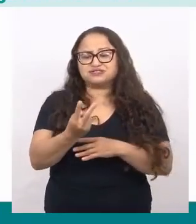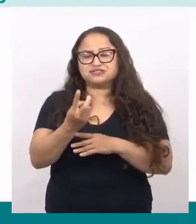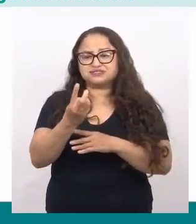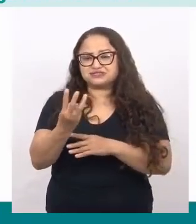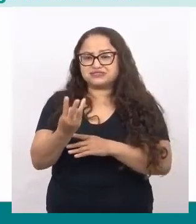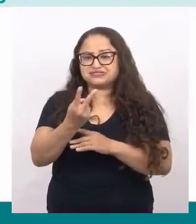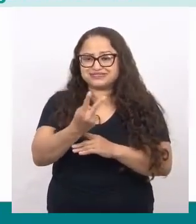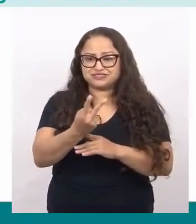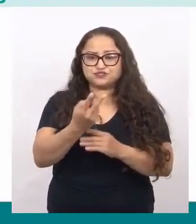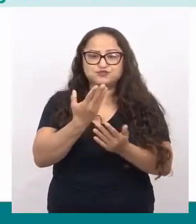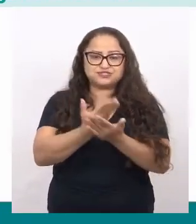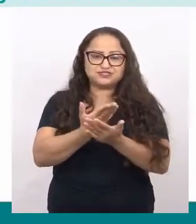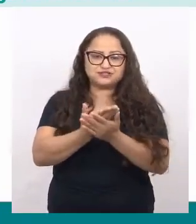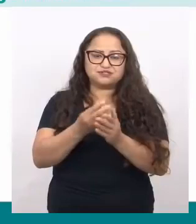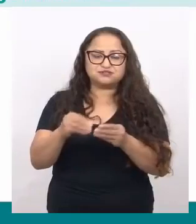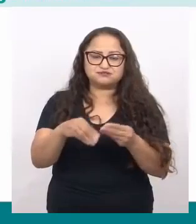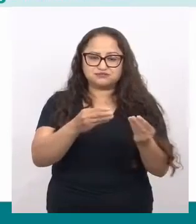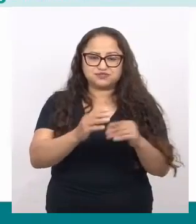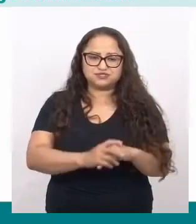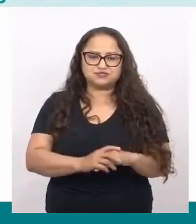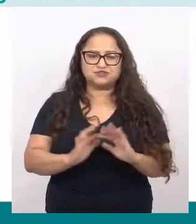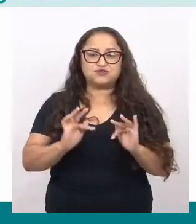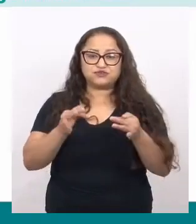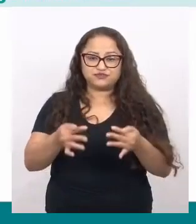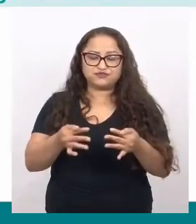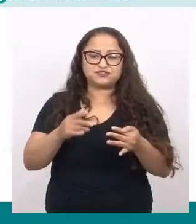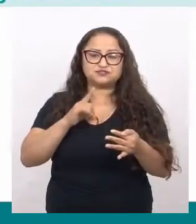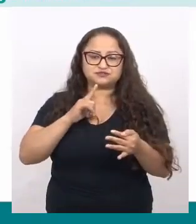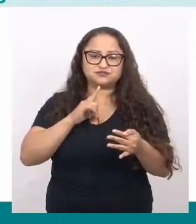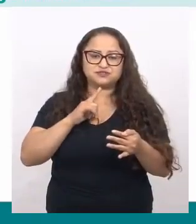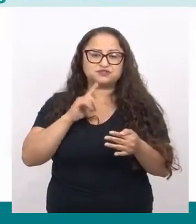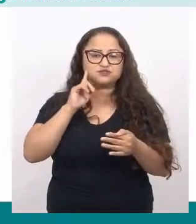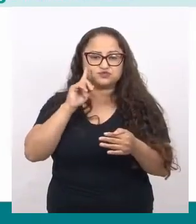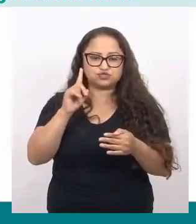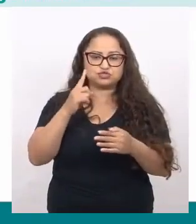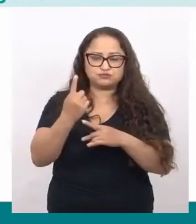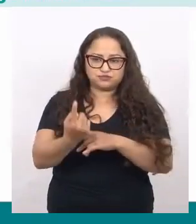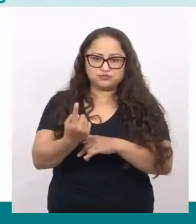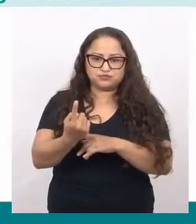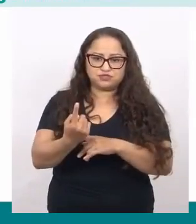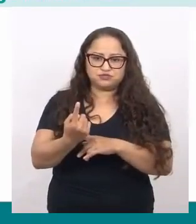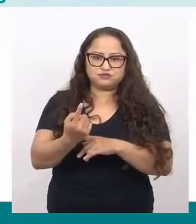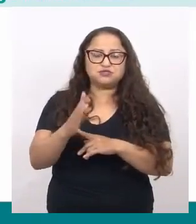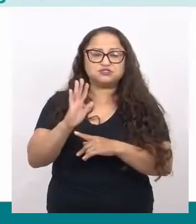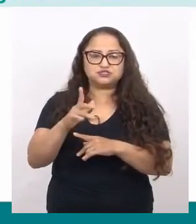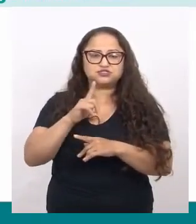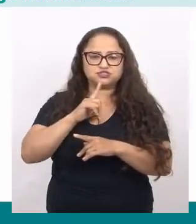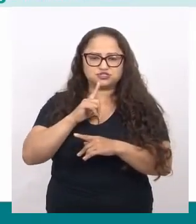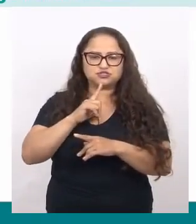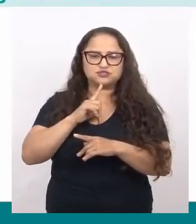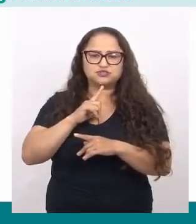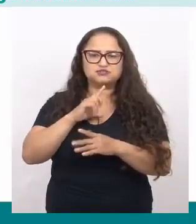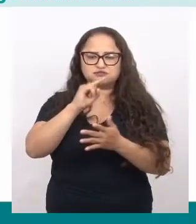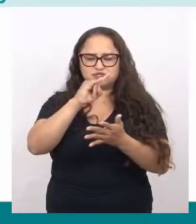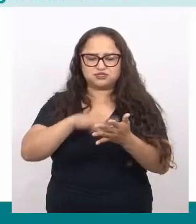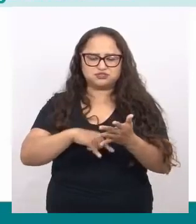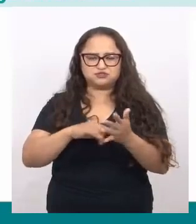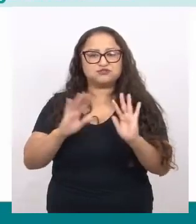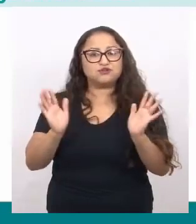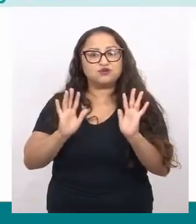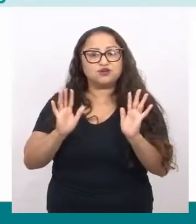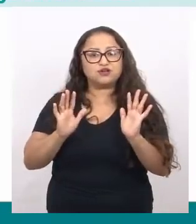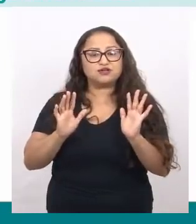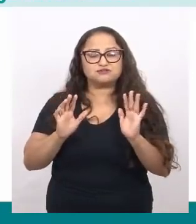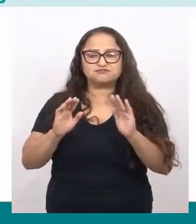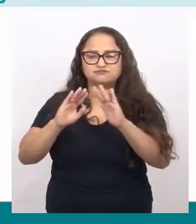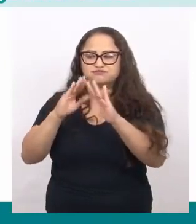ela. Ao final do dia da atribuição, ao final do dia 1º, vai ser gerado um relatório e vai falar: olá, querida